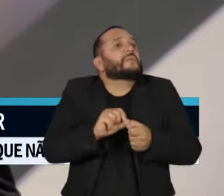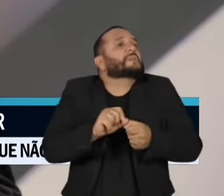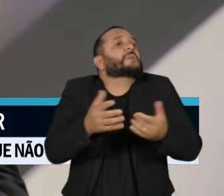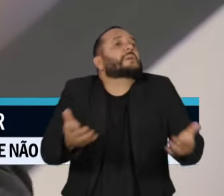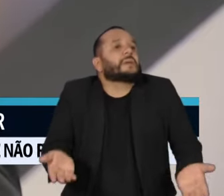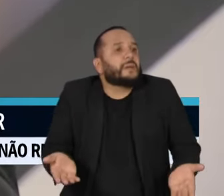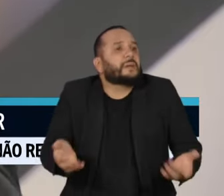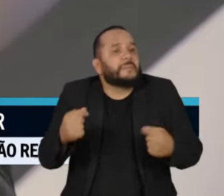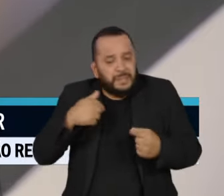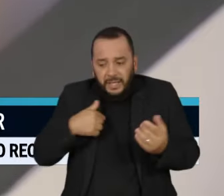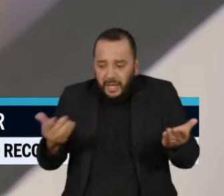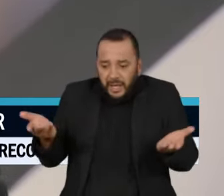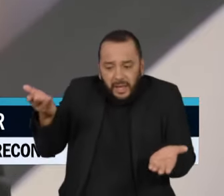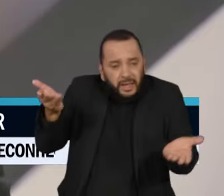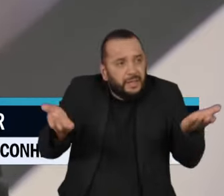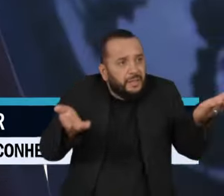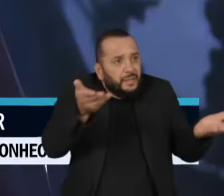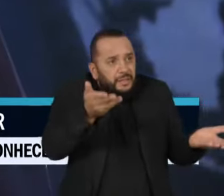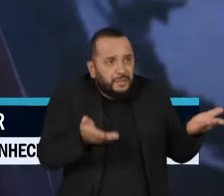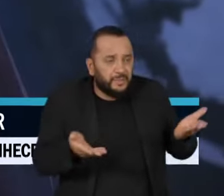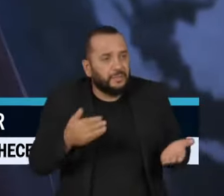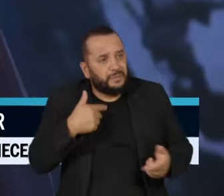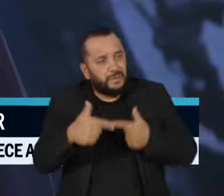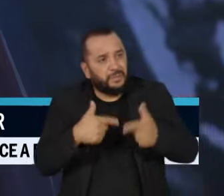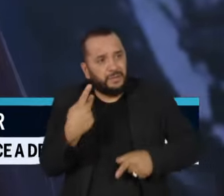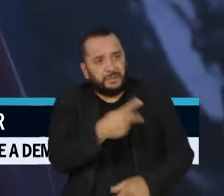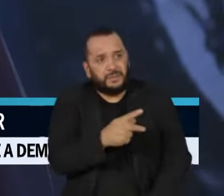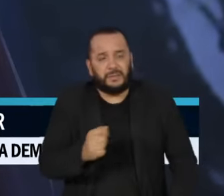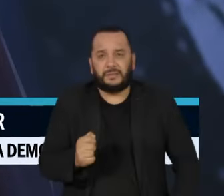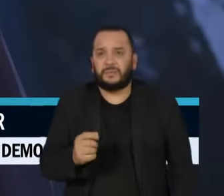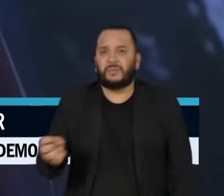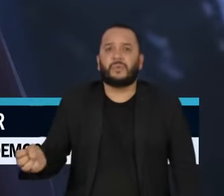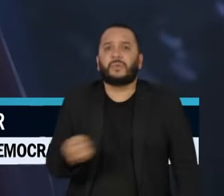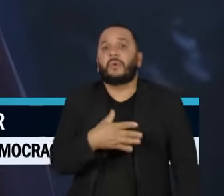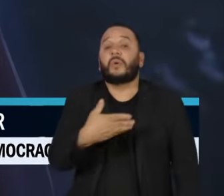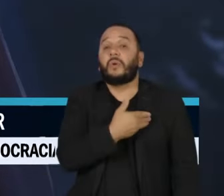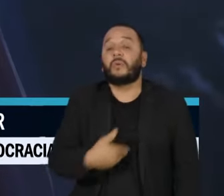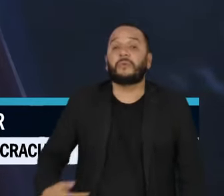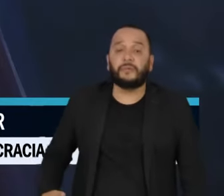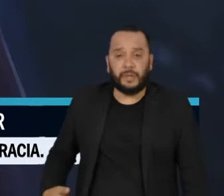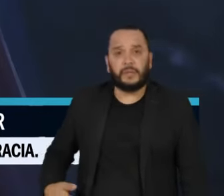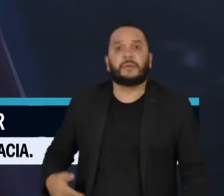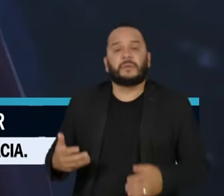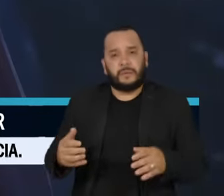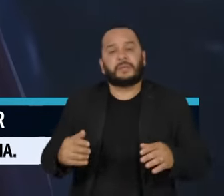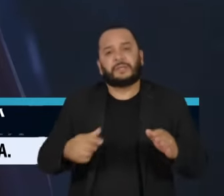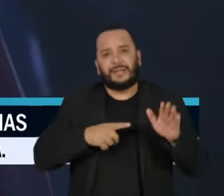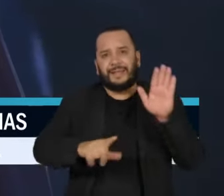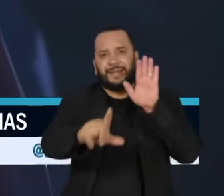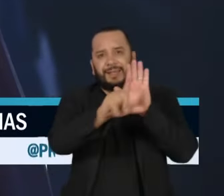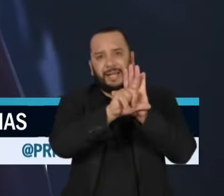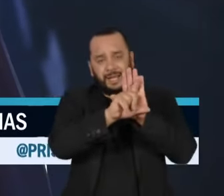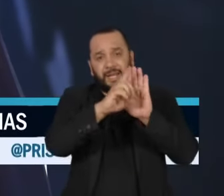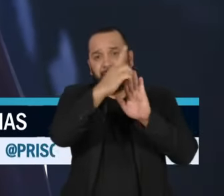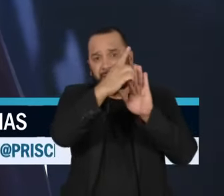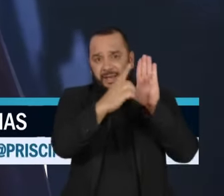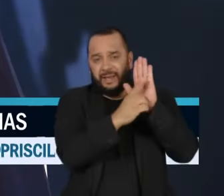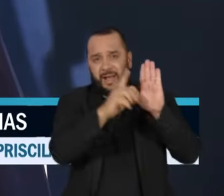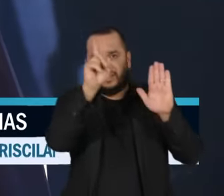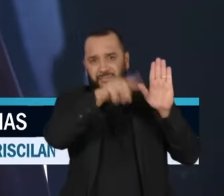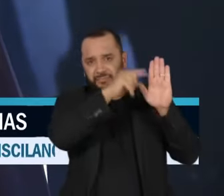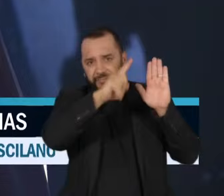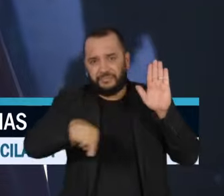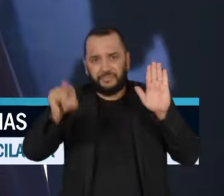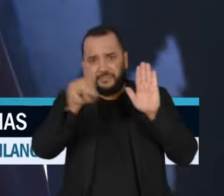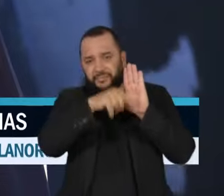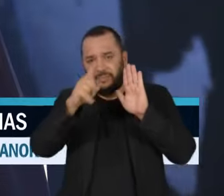o equilíbrio das suas funções. A equipe do novo governo prevê a revogação de pelo menos 8 decretos e uma portaria que